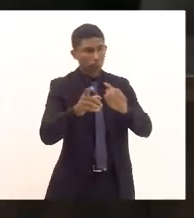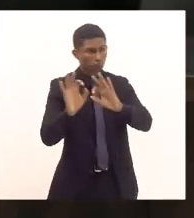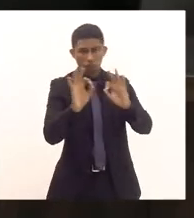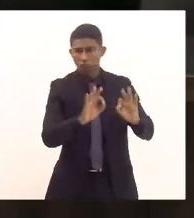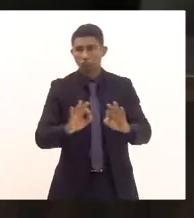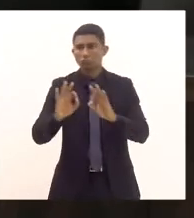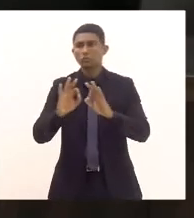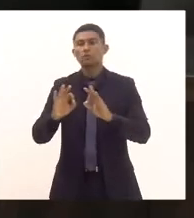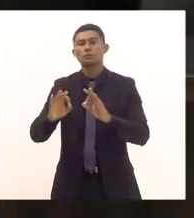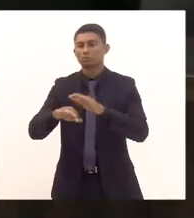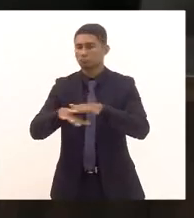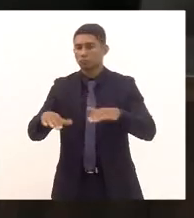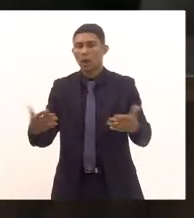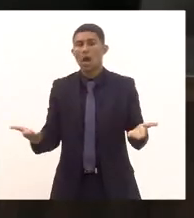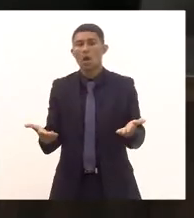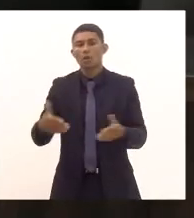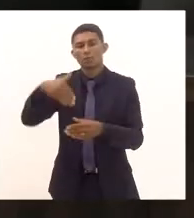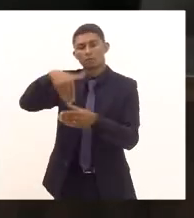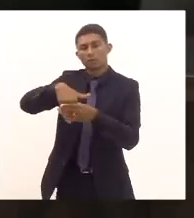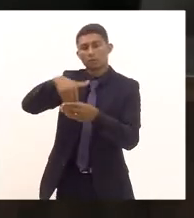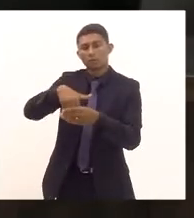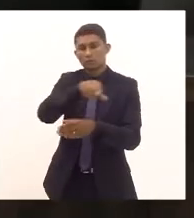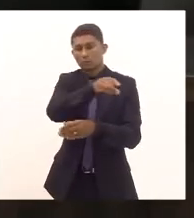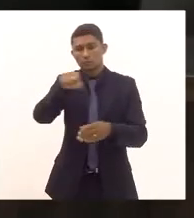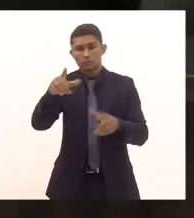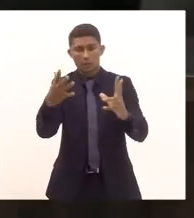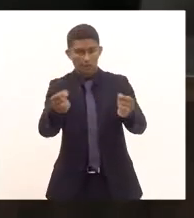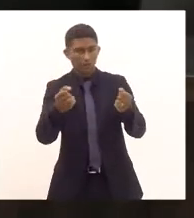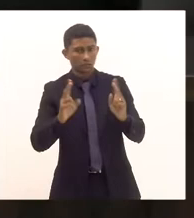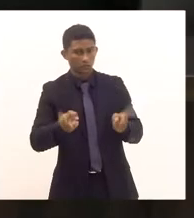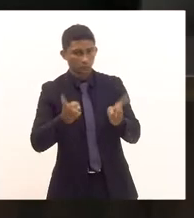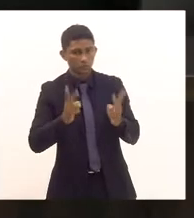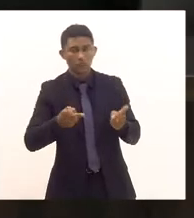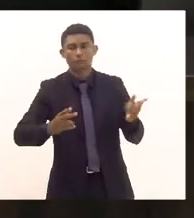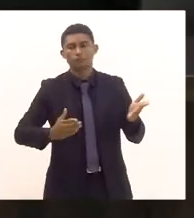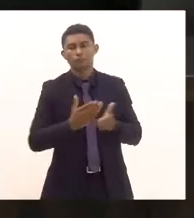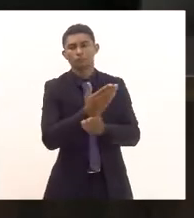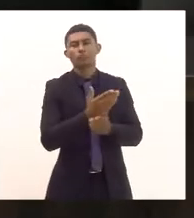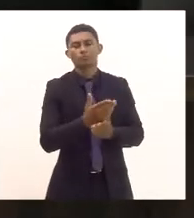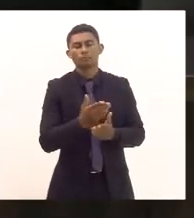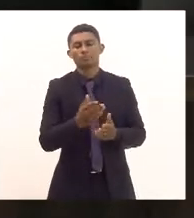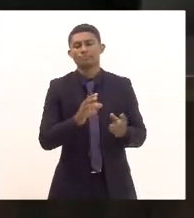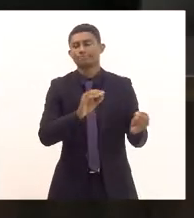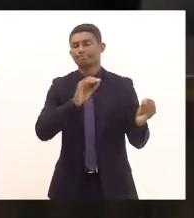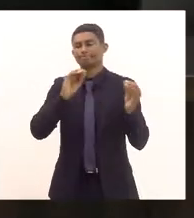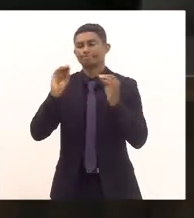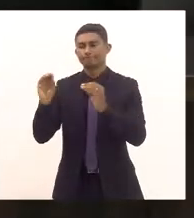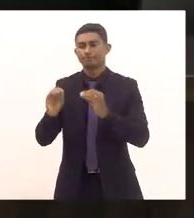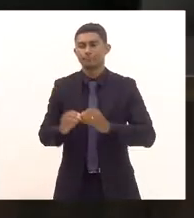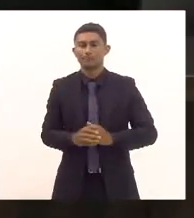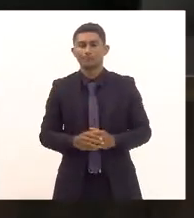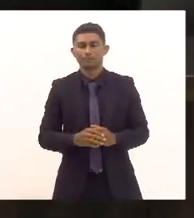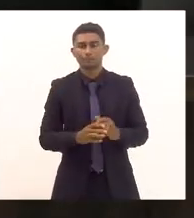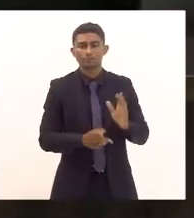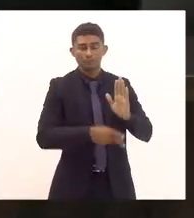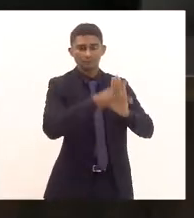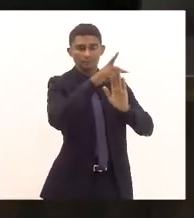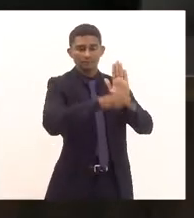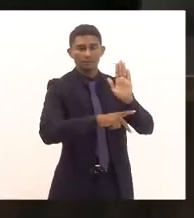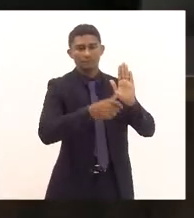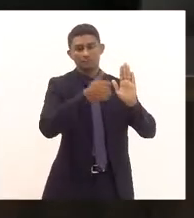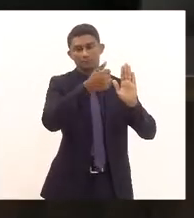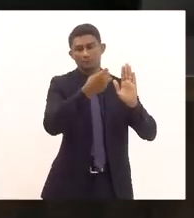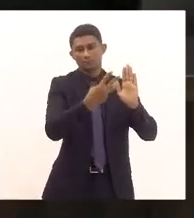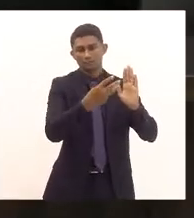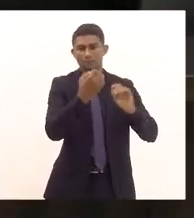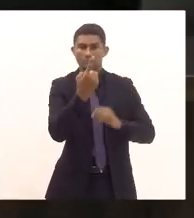discutir encerrada a discussão e votação seus que aprovam permaneçam Como estão aprovado vai à promulgação do projeto de resolução